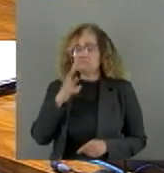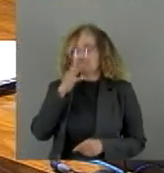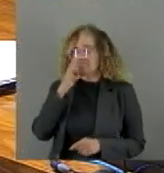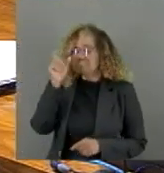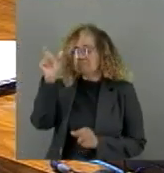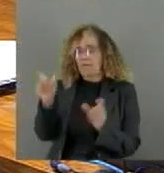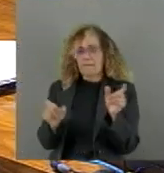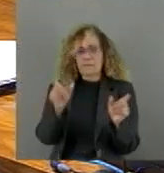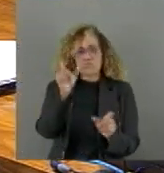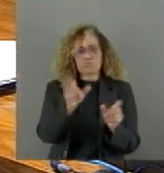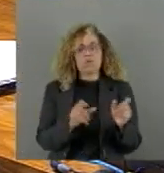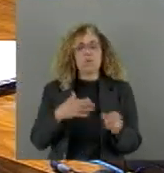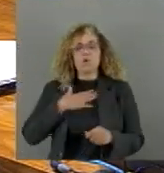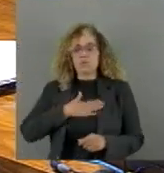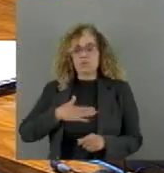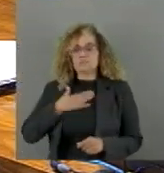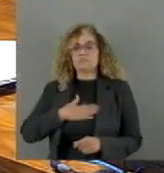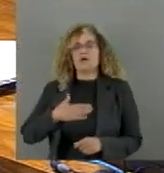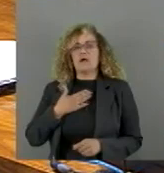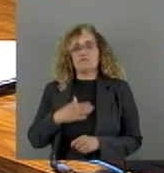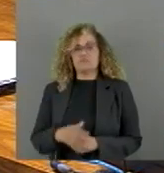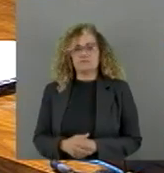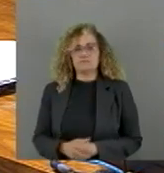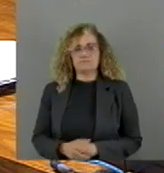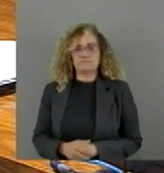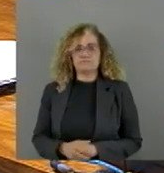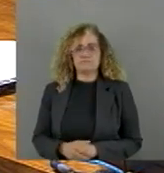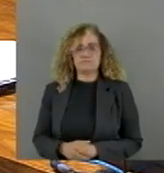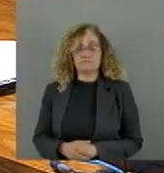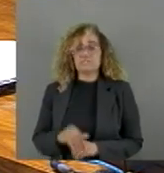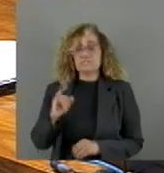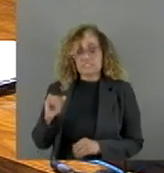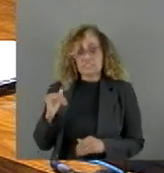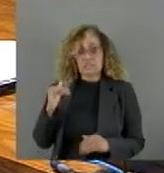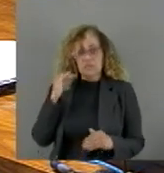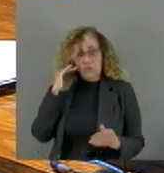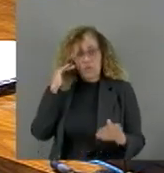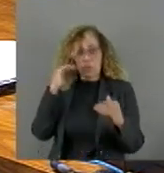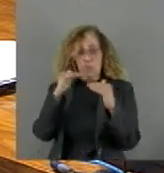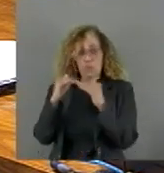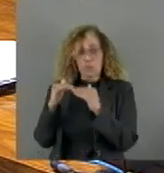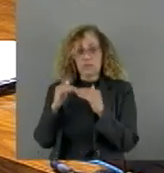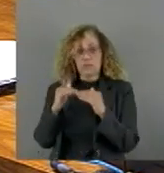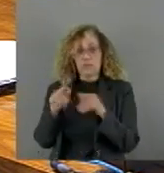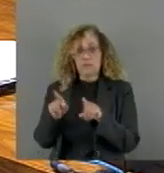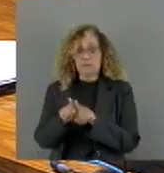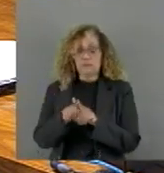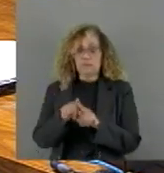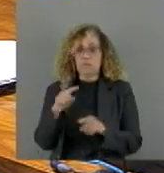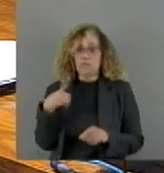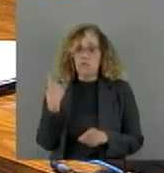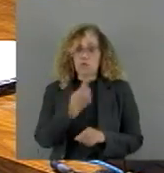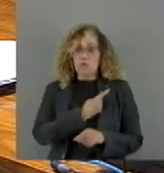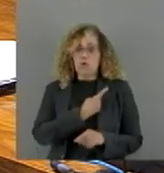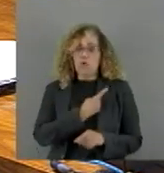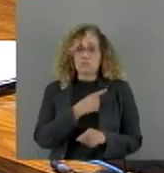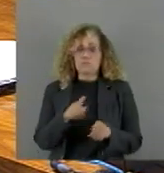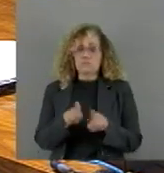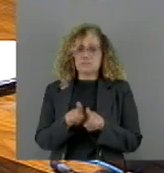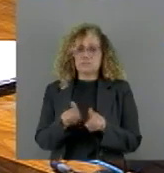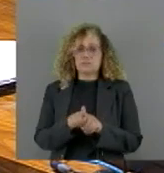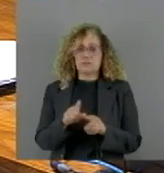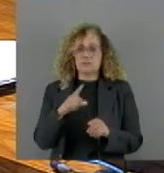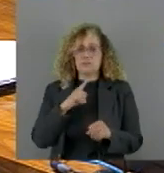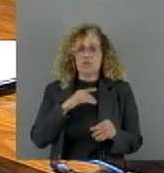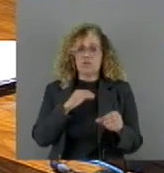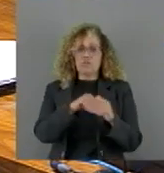nacional. E se Vossa Excelência, presidente Humberto Costa, concordar, que já saia de nós três daqui um voto de solidariedade para